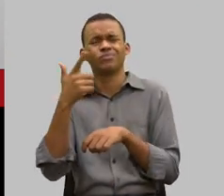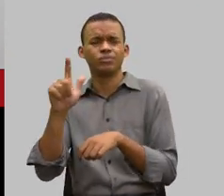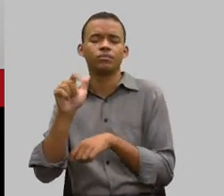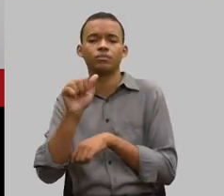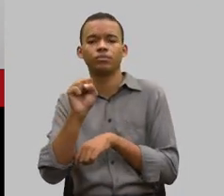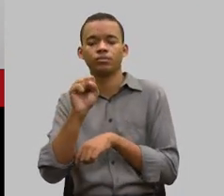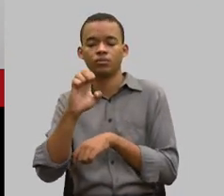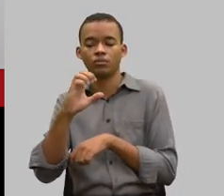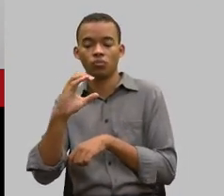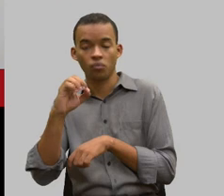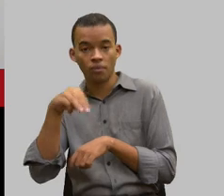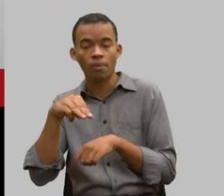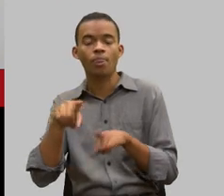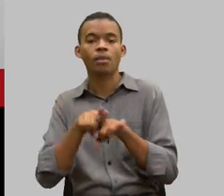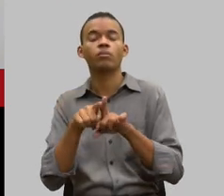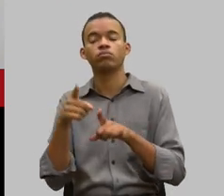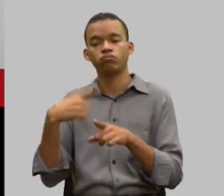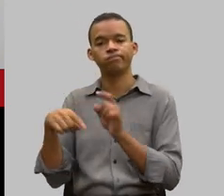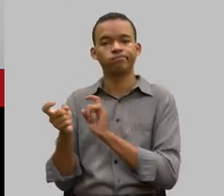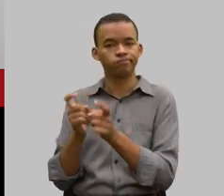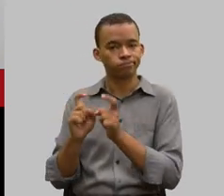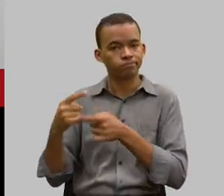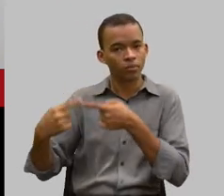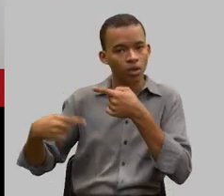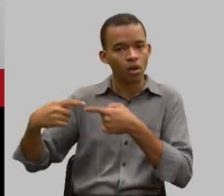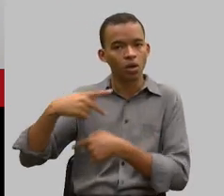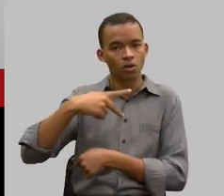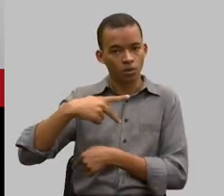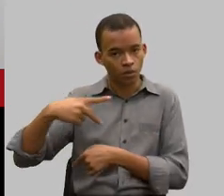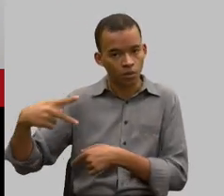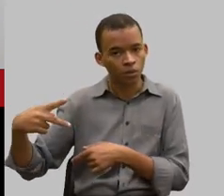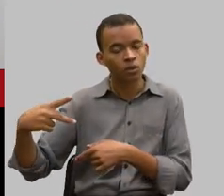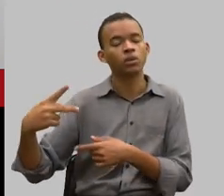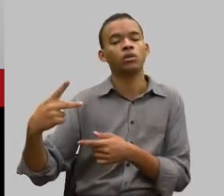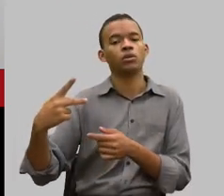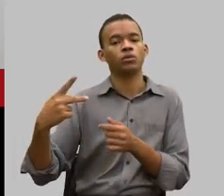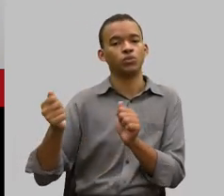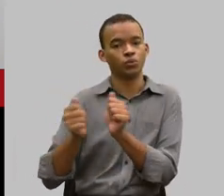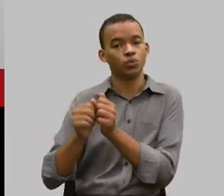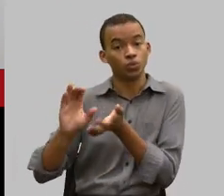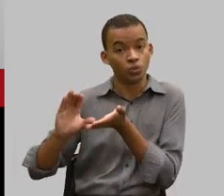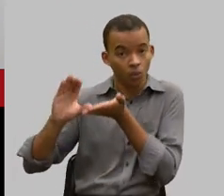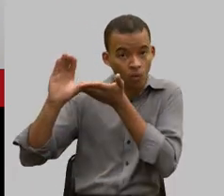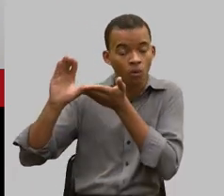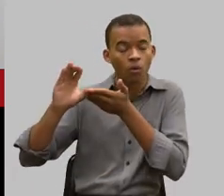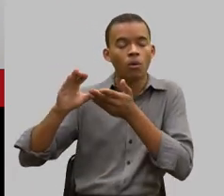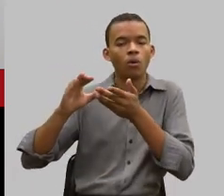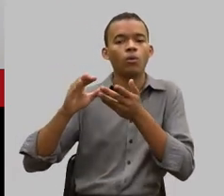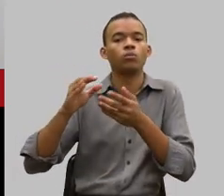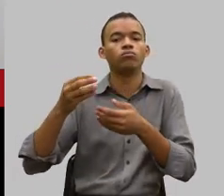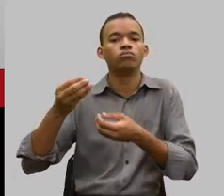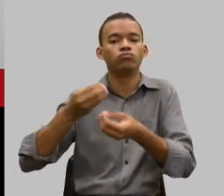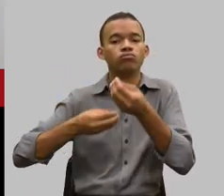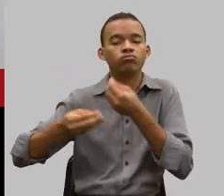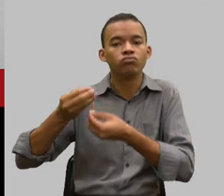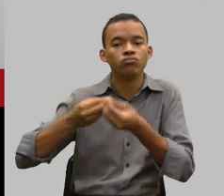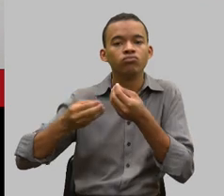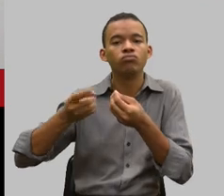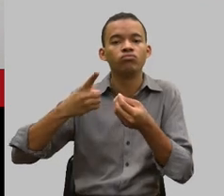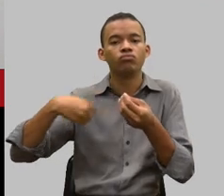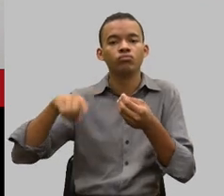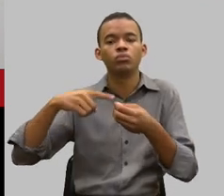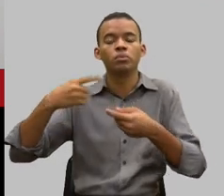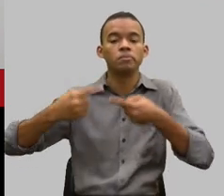de diretriz lá com com a presidência e o conselho curador de no programa opinião Minas a gente transformar ele em um